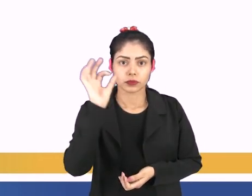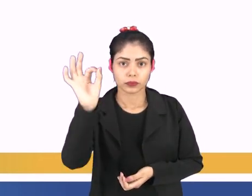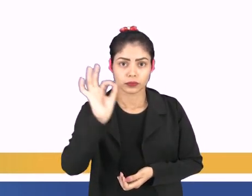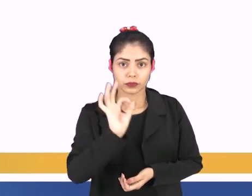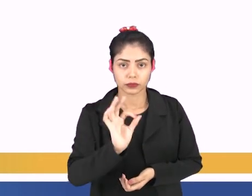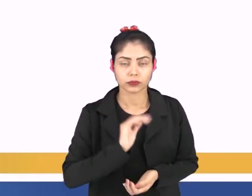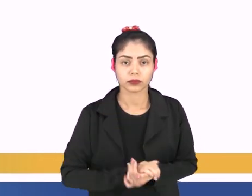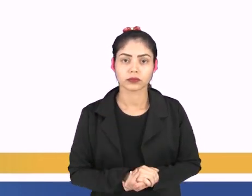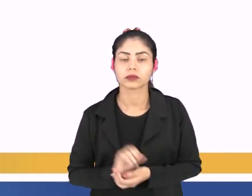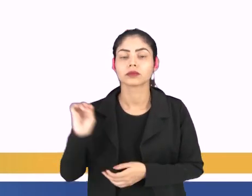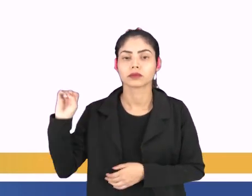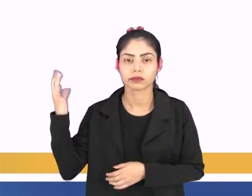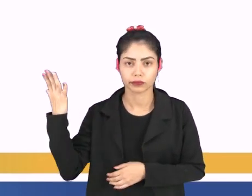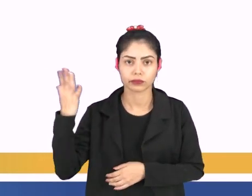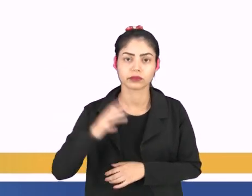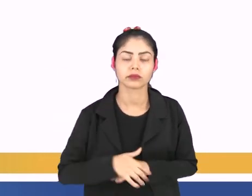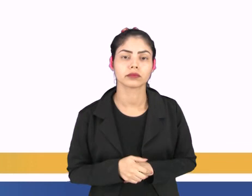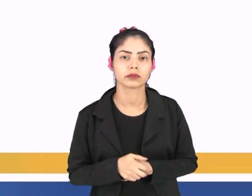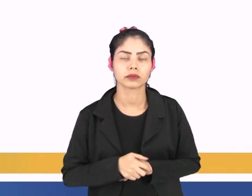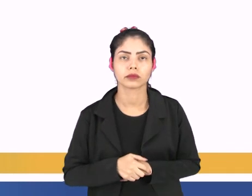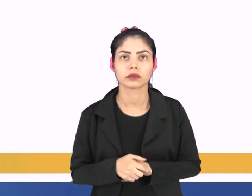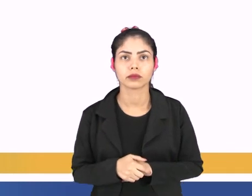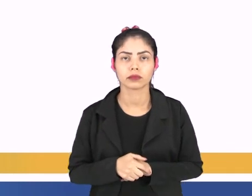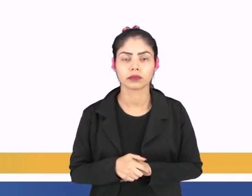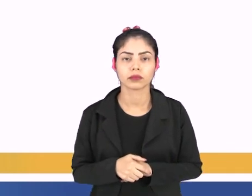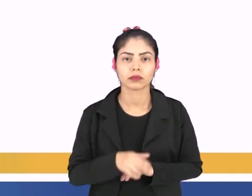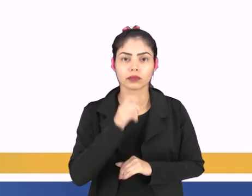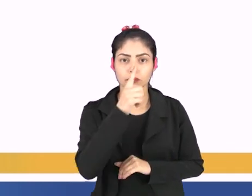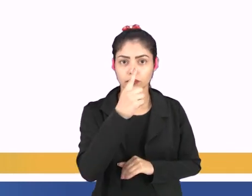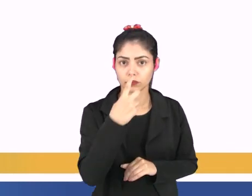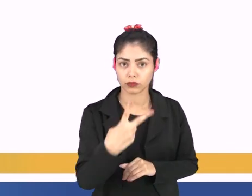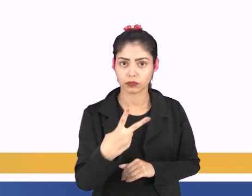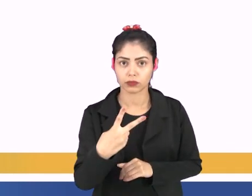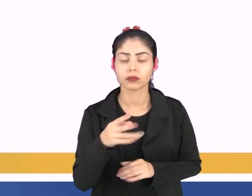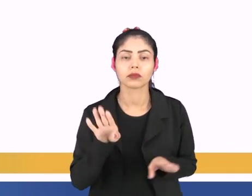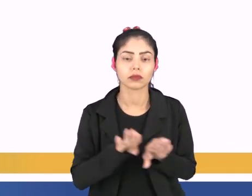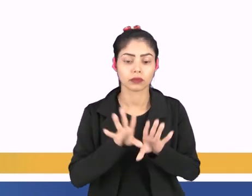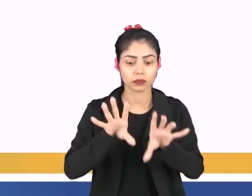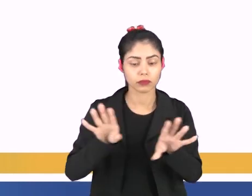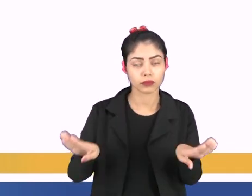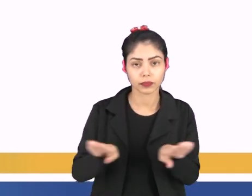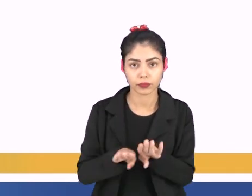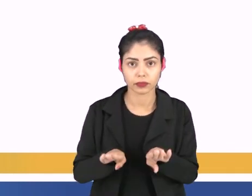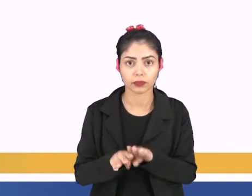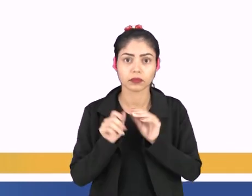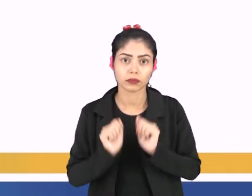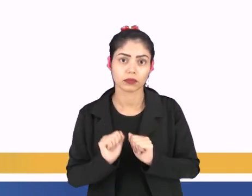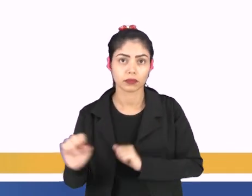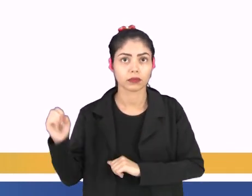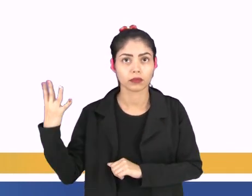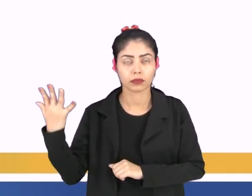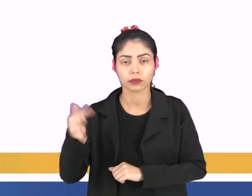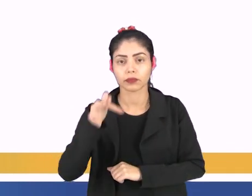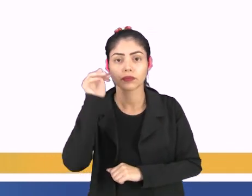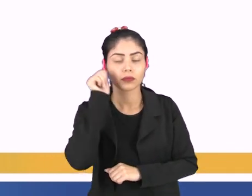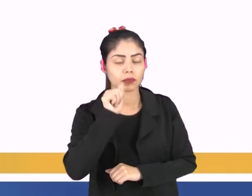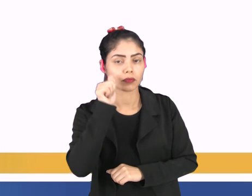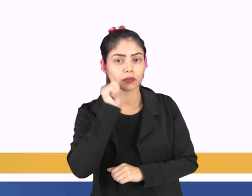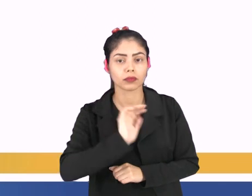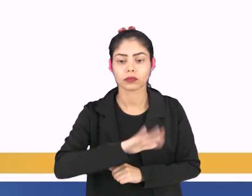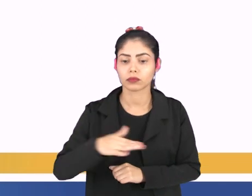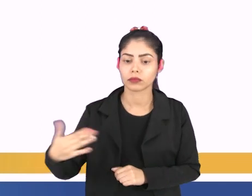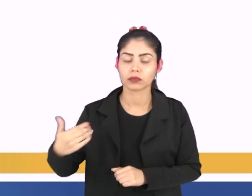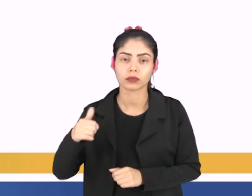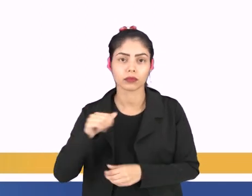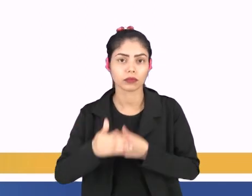chance de acontecer, ou seja, meio sobre ao quadrado. Assim também acontece para o feminino. Quando você